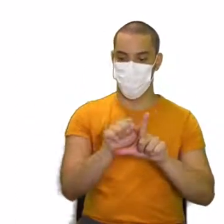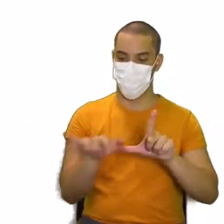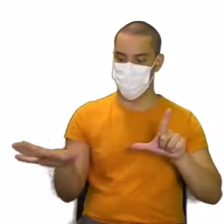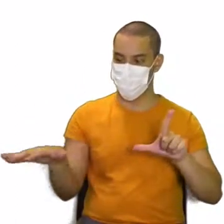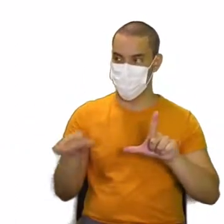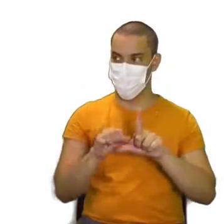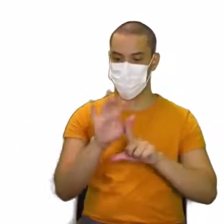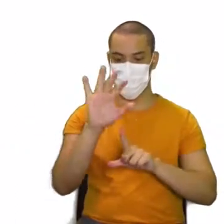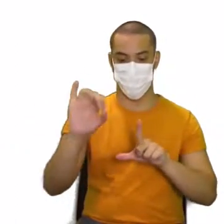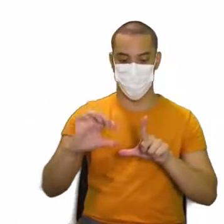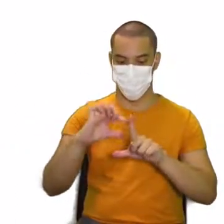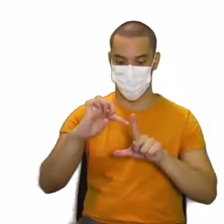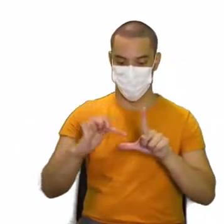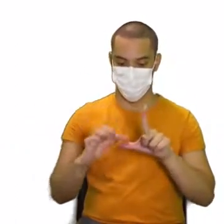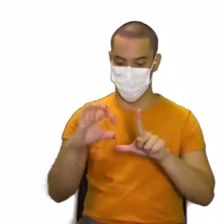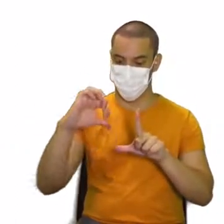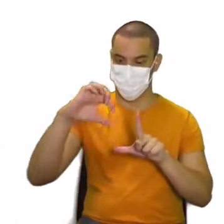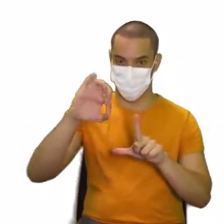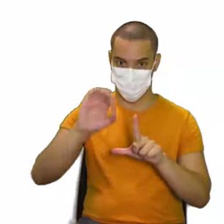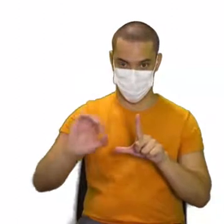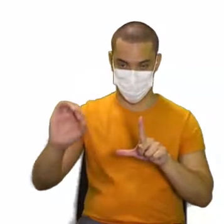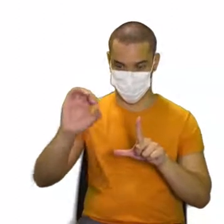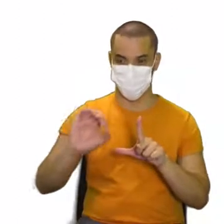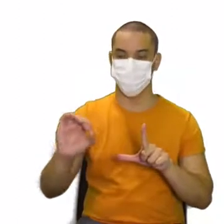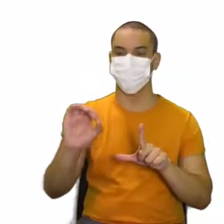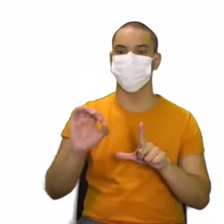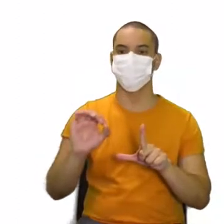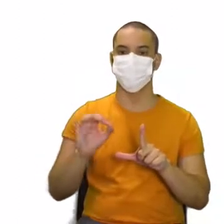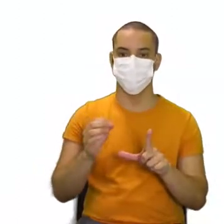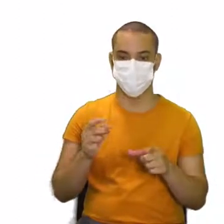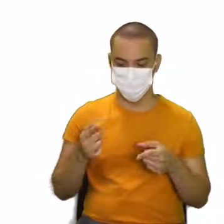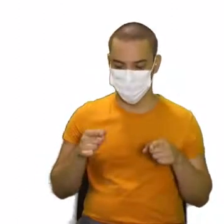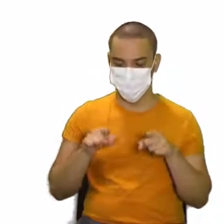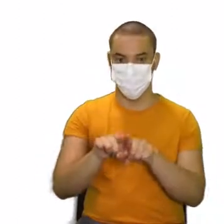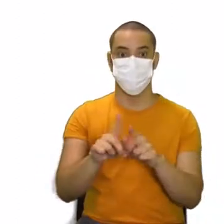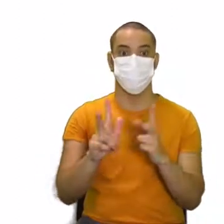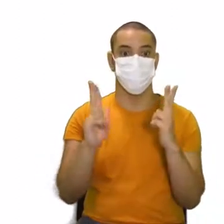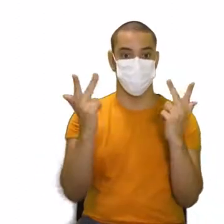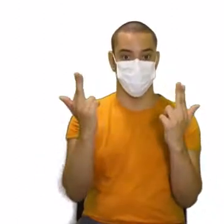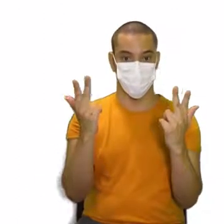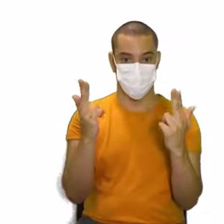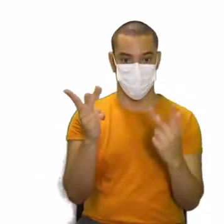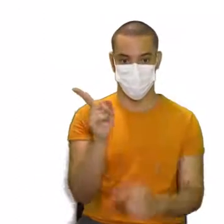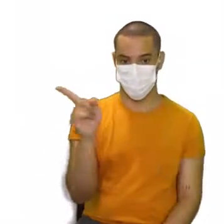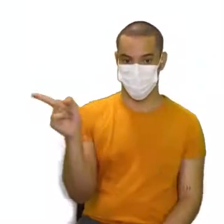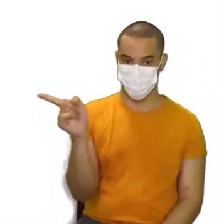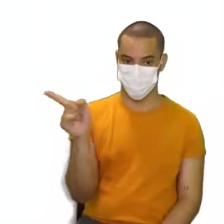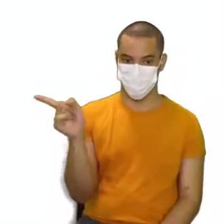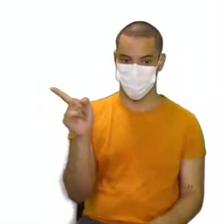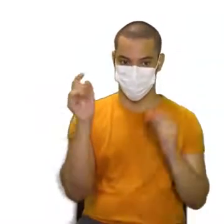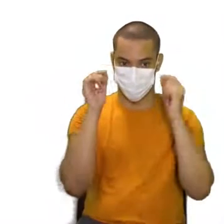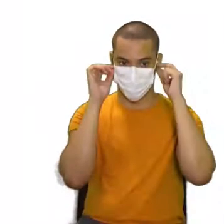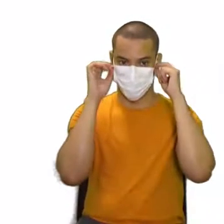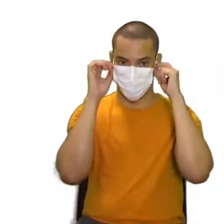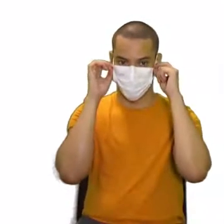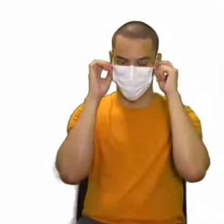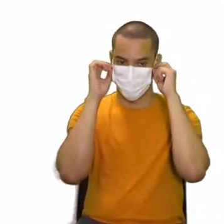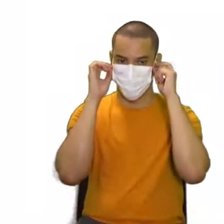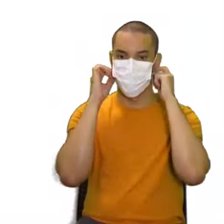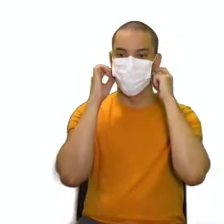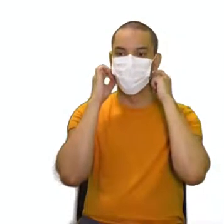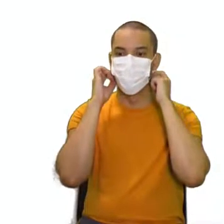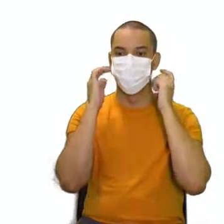fazendo um ângulo de 90 graus que é perpendicular e como a da figura tá aqui ó mostrando agora